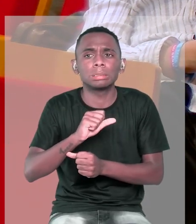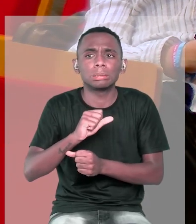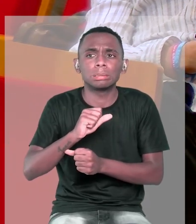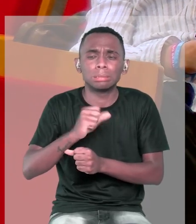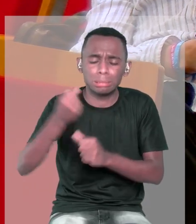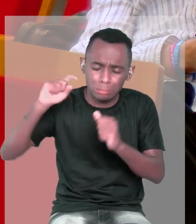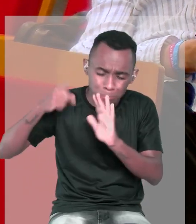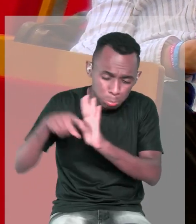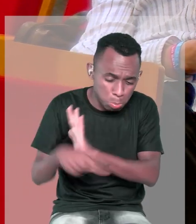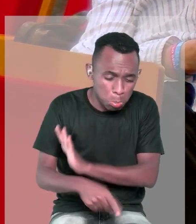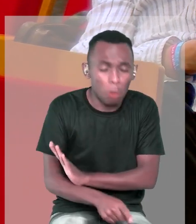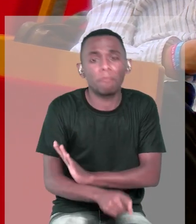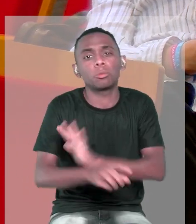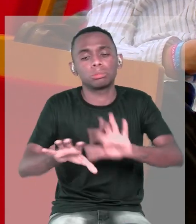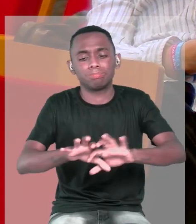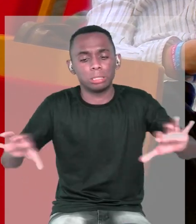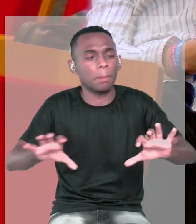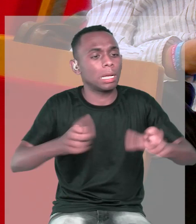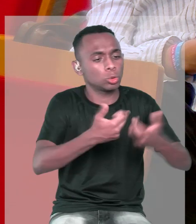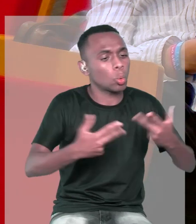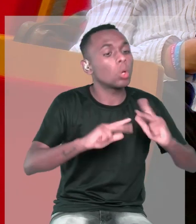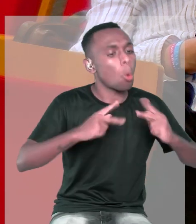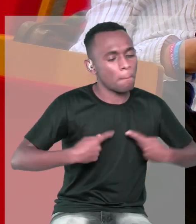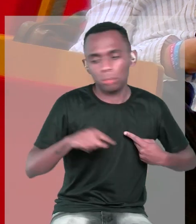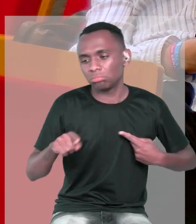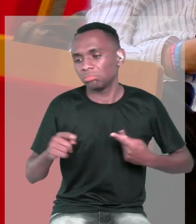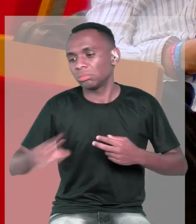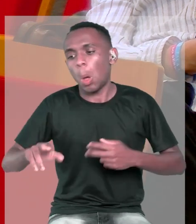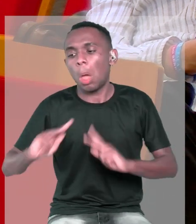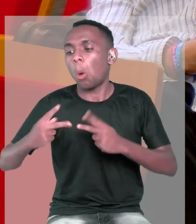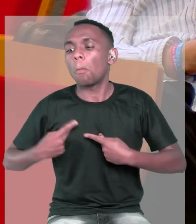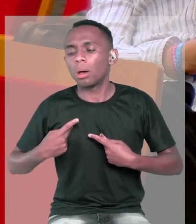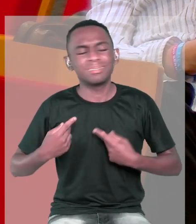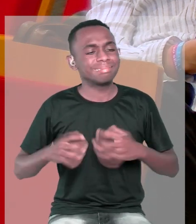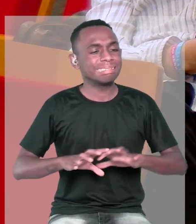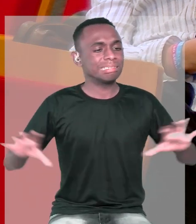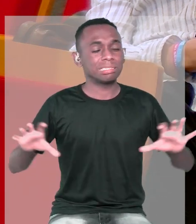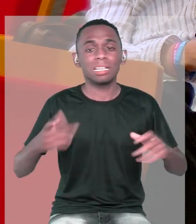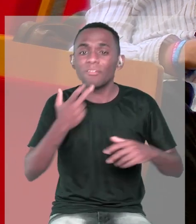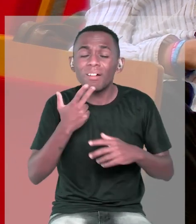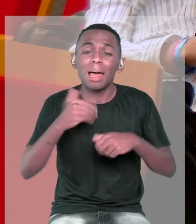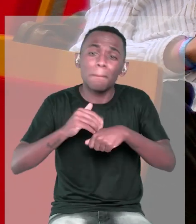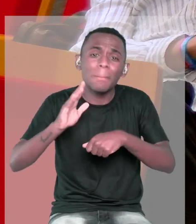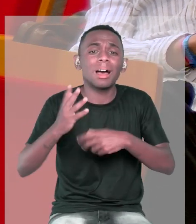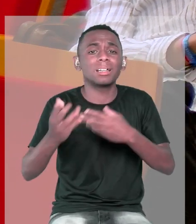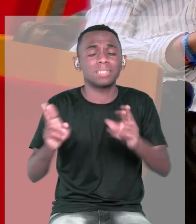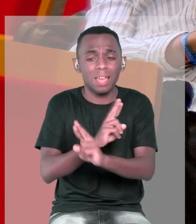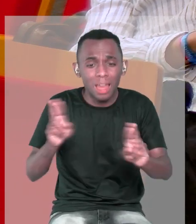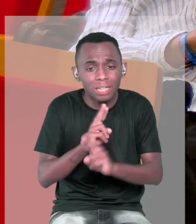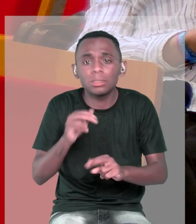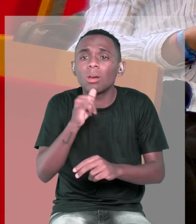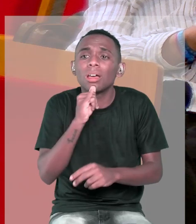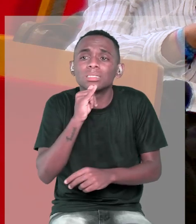abismo ontológico, né, que separou humanos e não humanos, e aí falar um pouco mais, então, da nossa relação